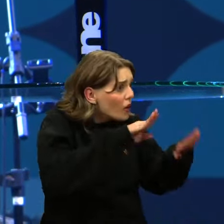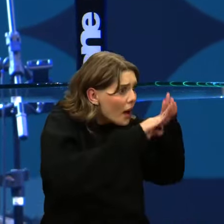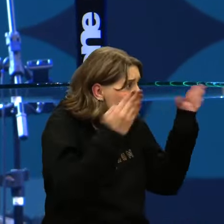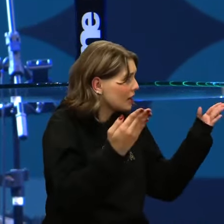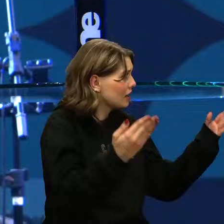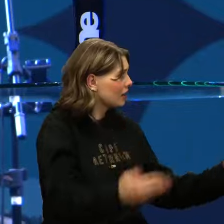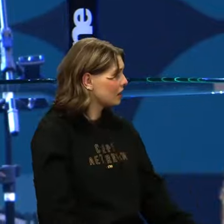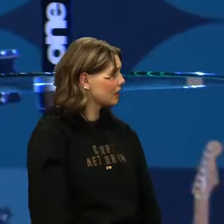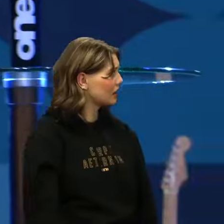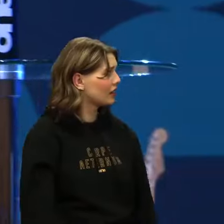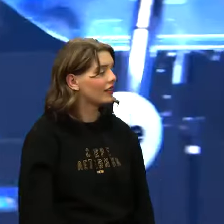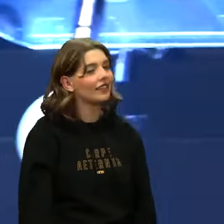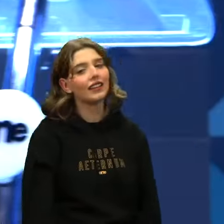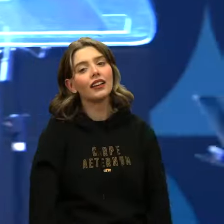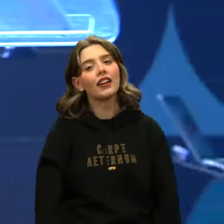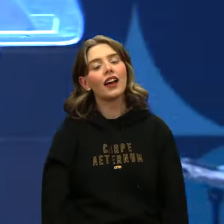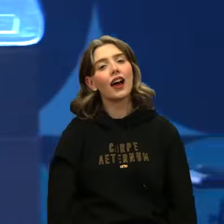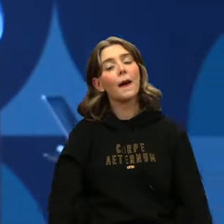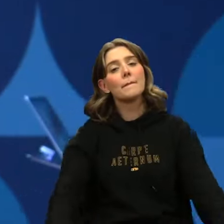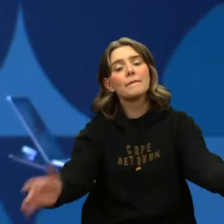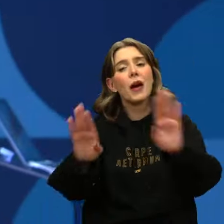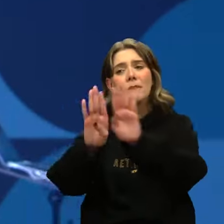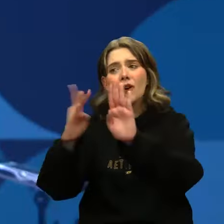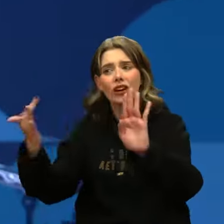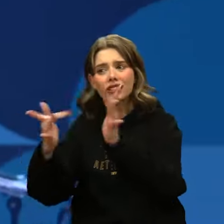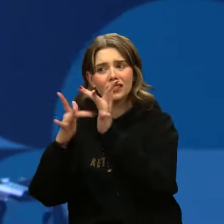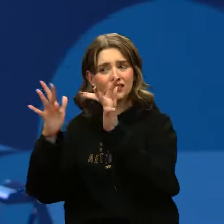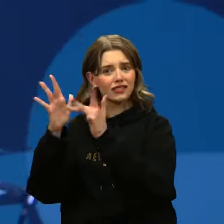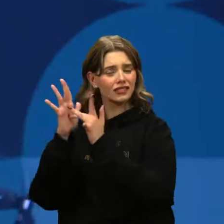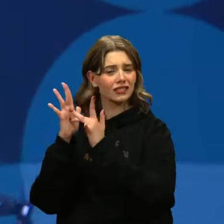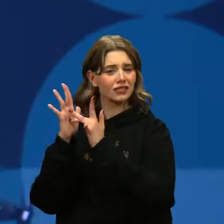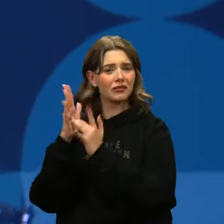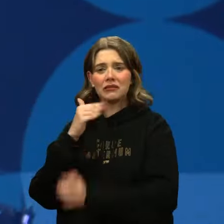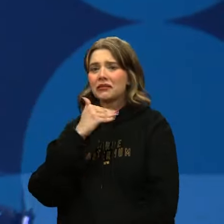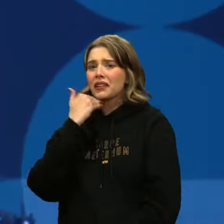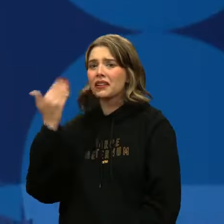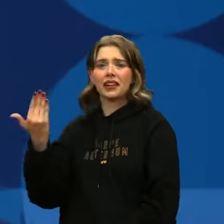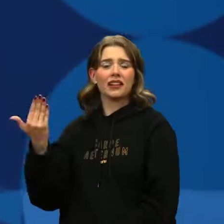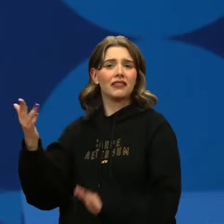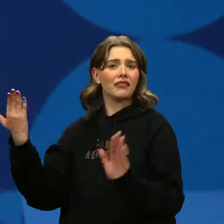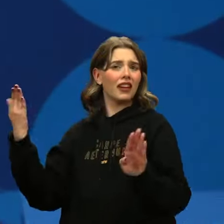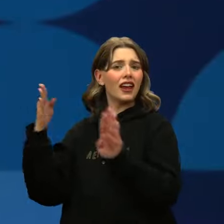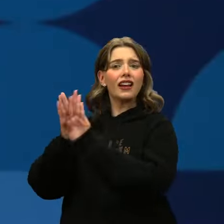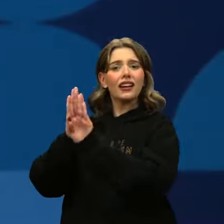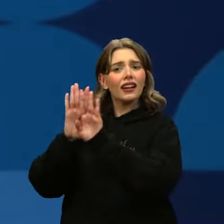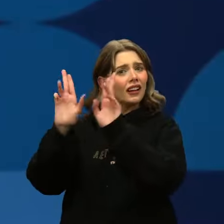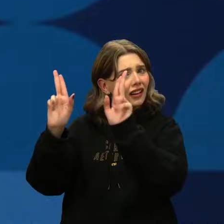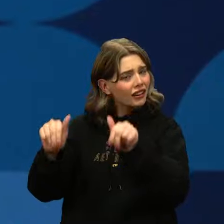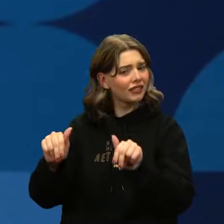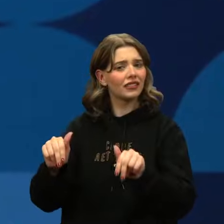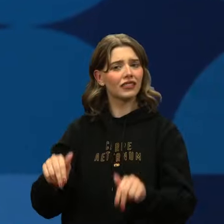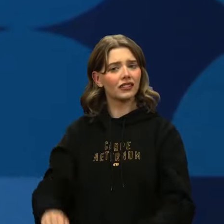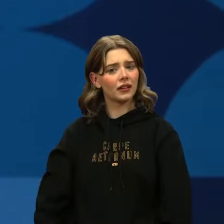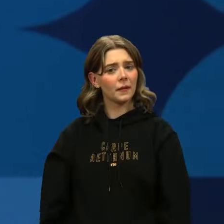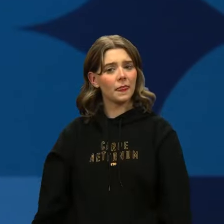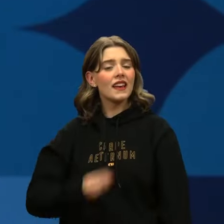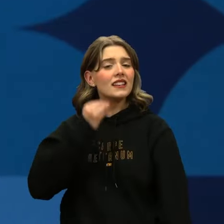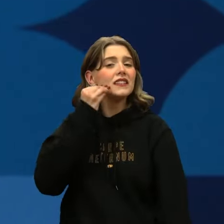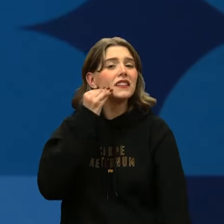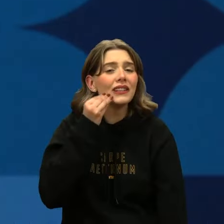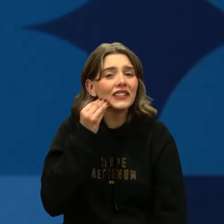A porta que Jesus abre, ninguém fecha. E essa oportunidade de Filadélfia não